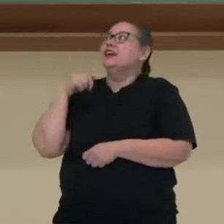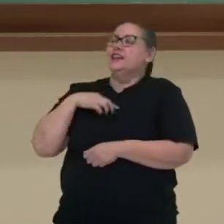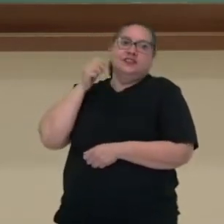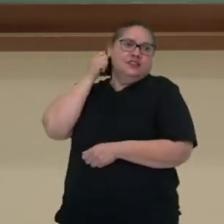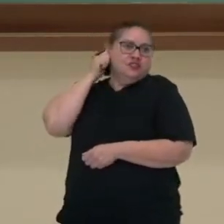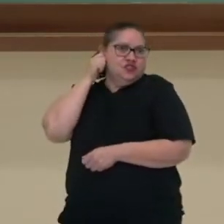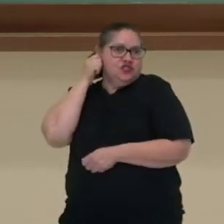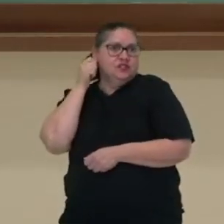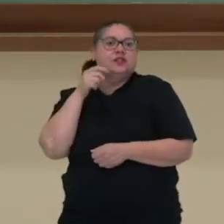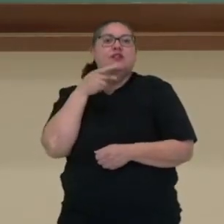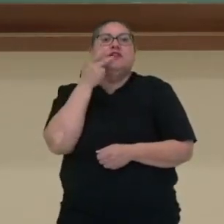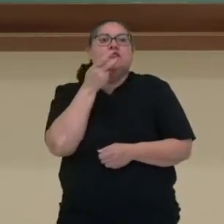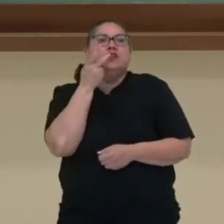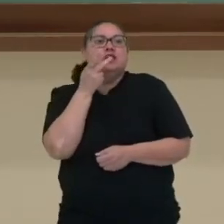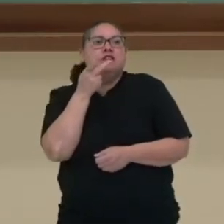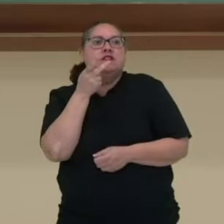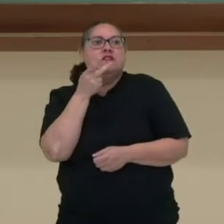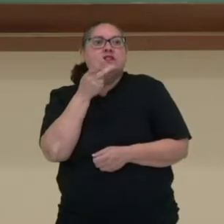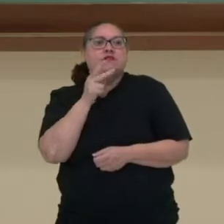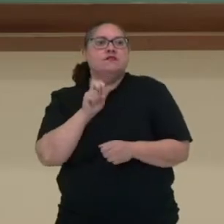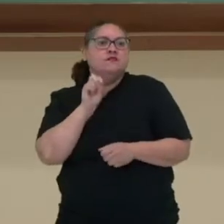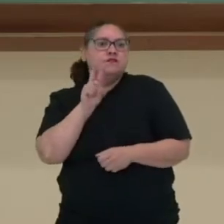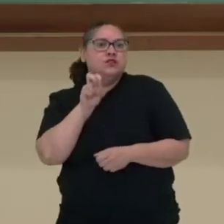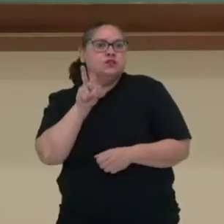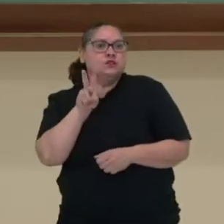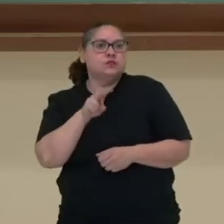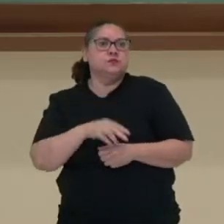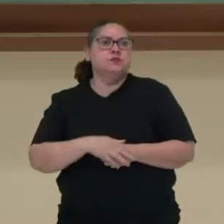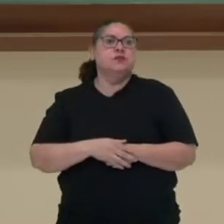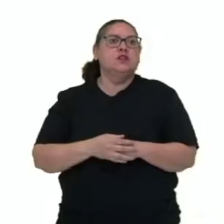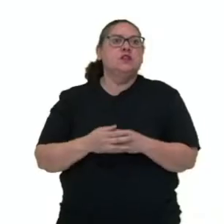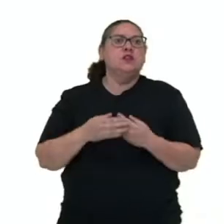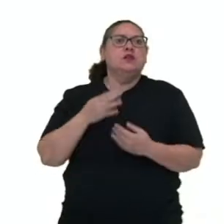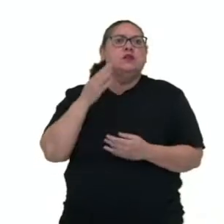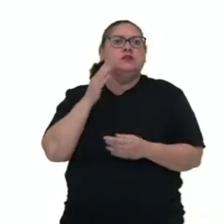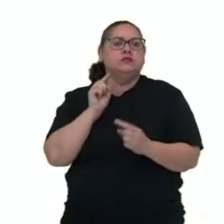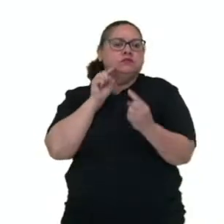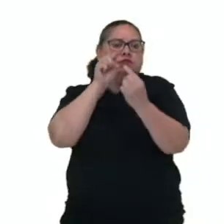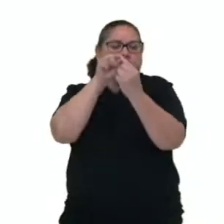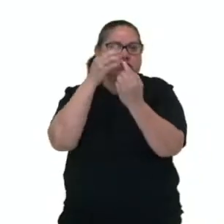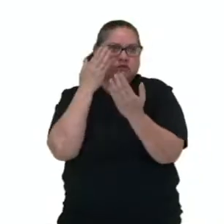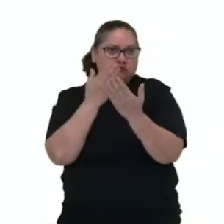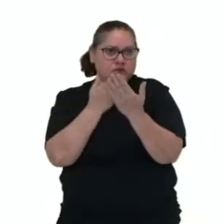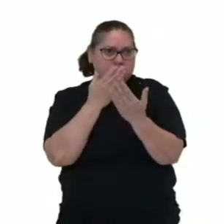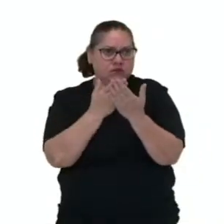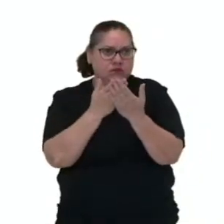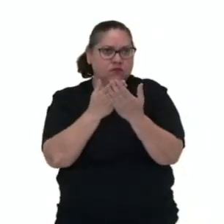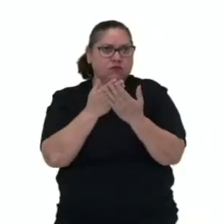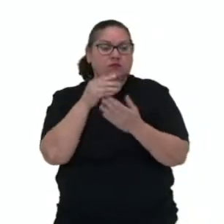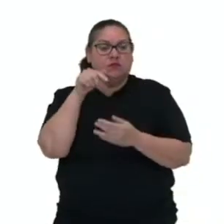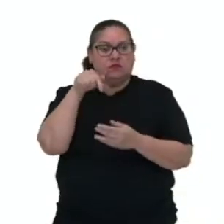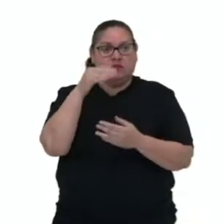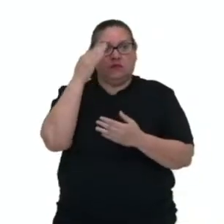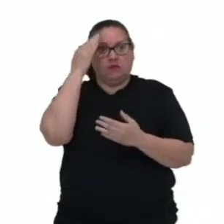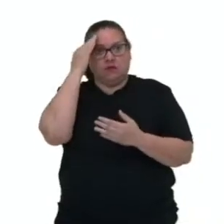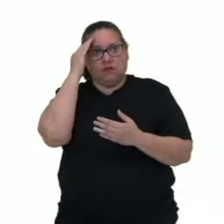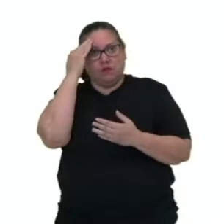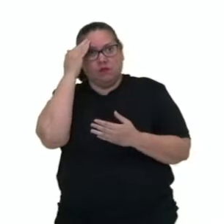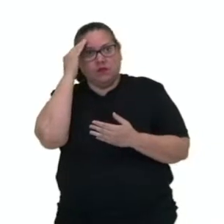vídeo, vamos falar sobre vírus. Objetivos da nossa aula. Nesta aula, nós